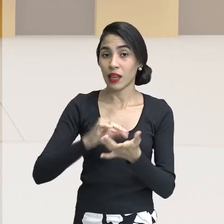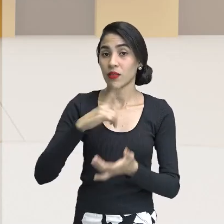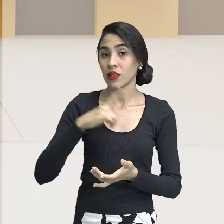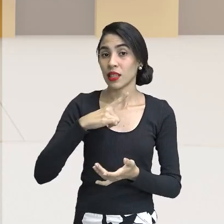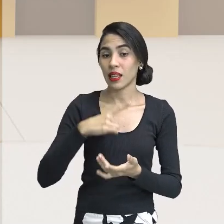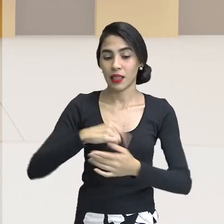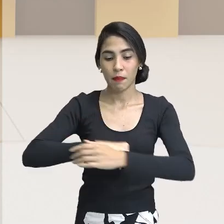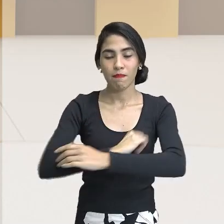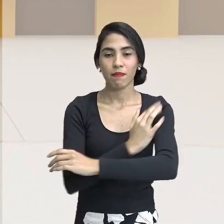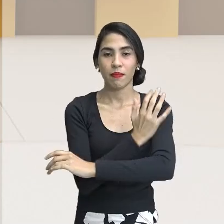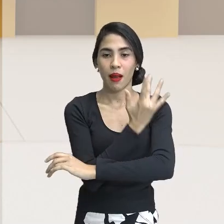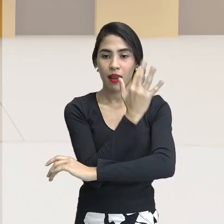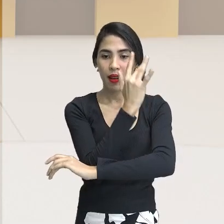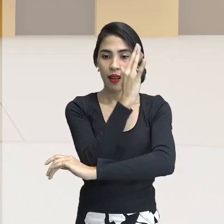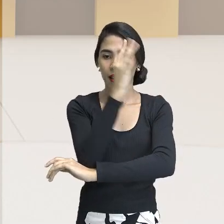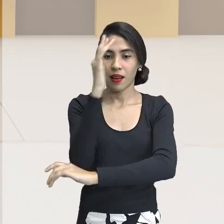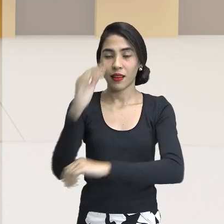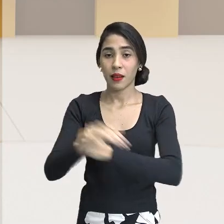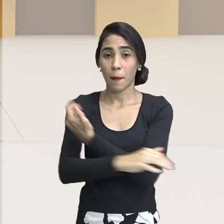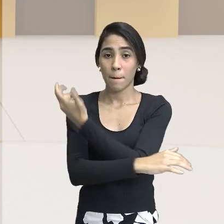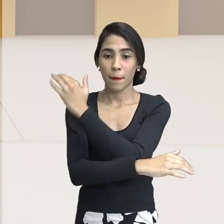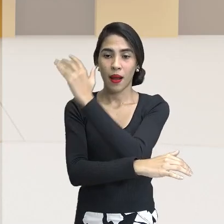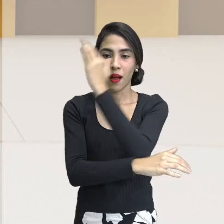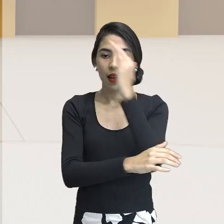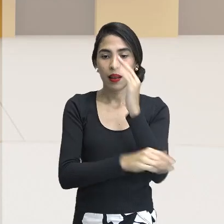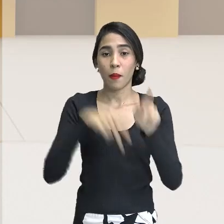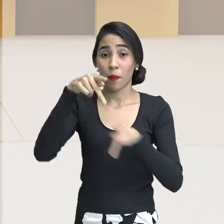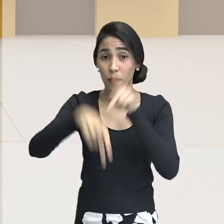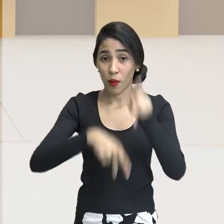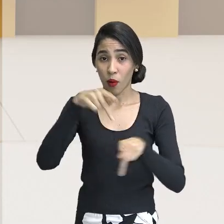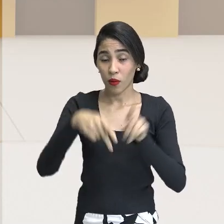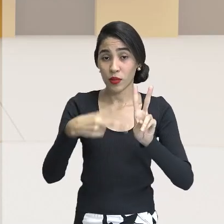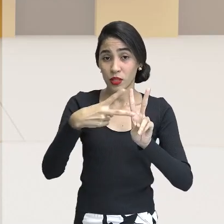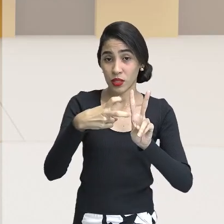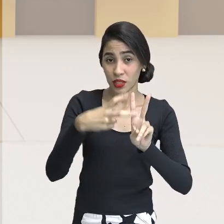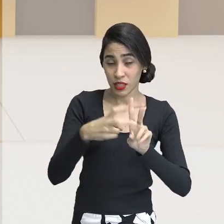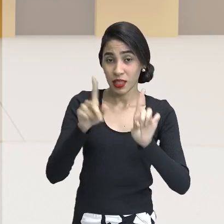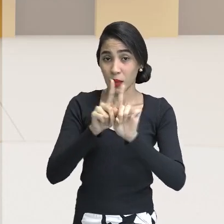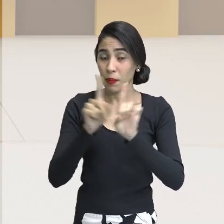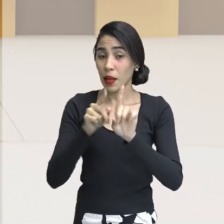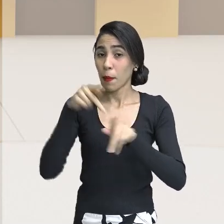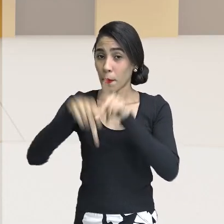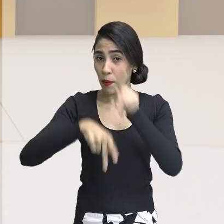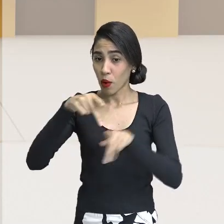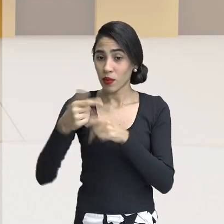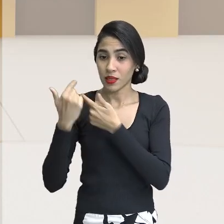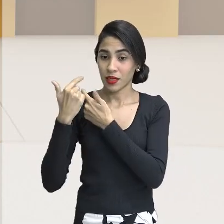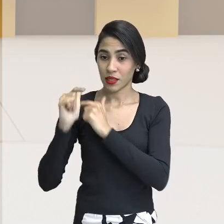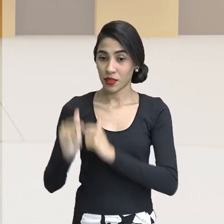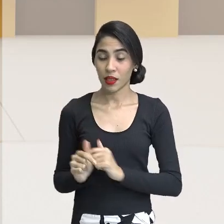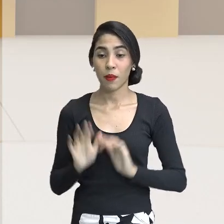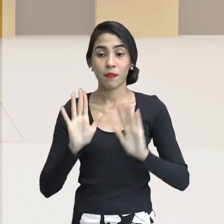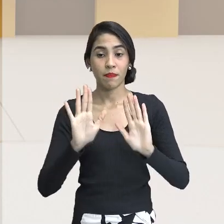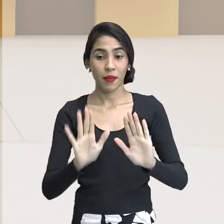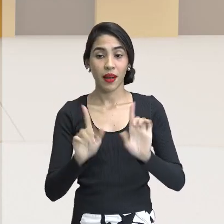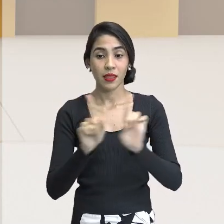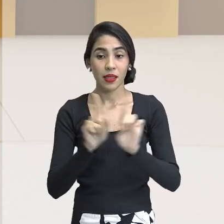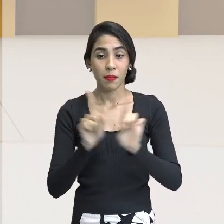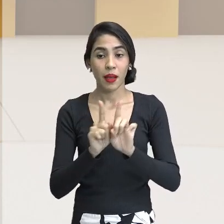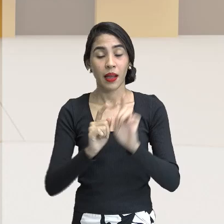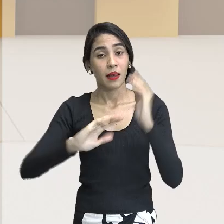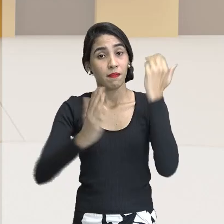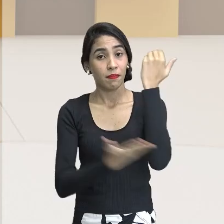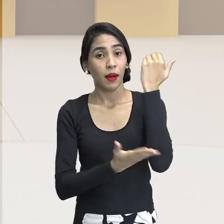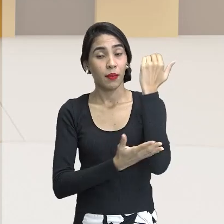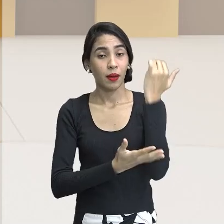a natureza, os povos tradicionais e as comunidades indígenas. Mas também o desmatamento